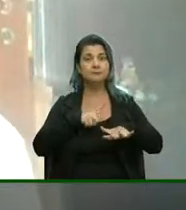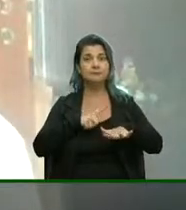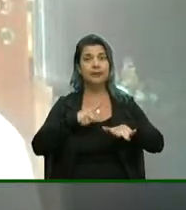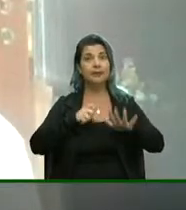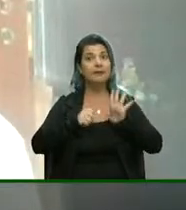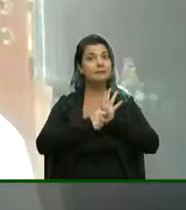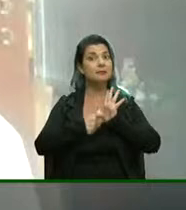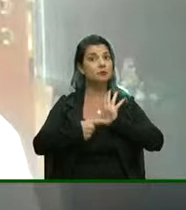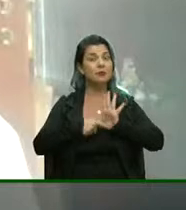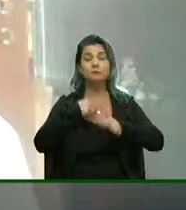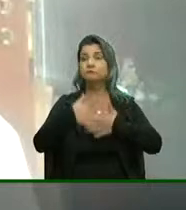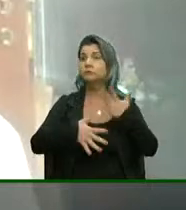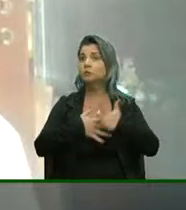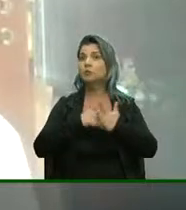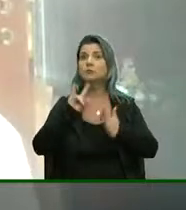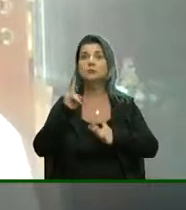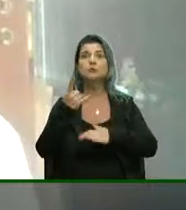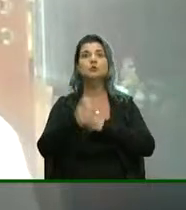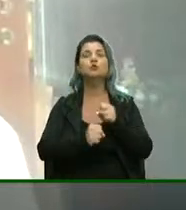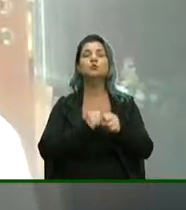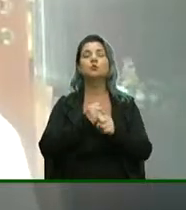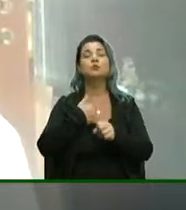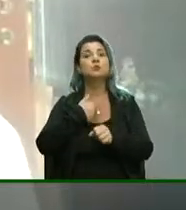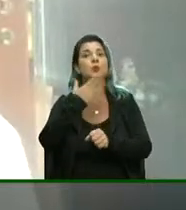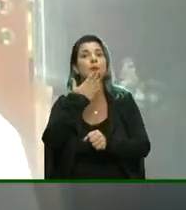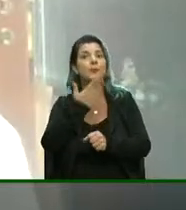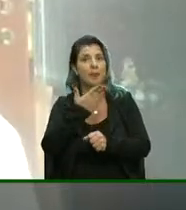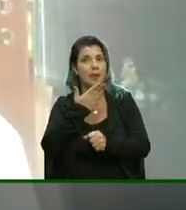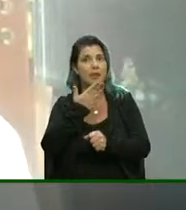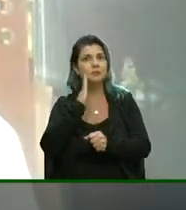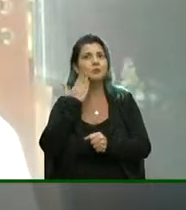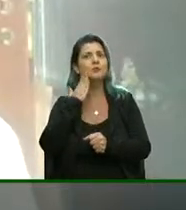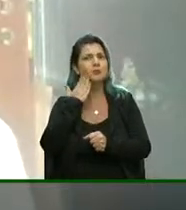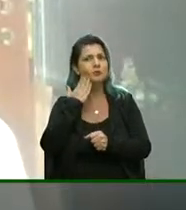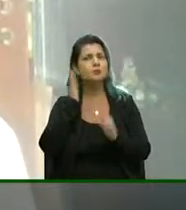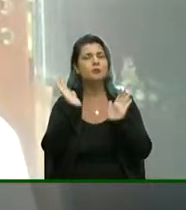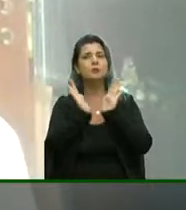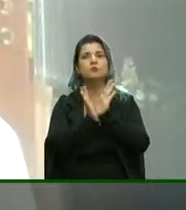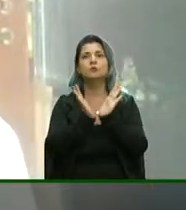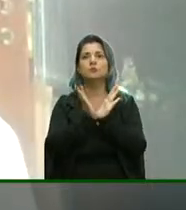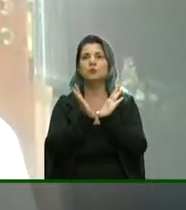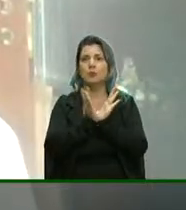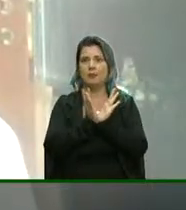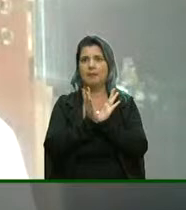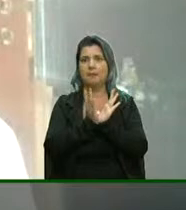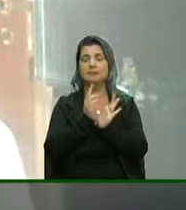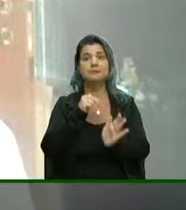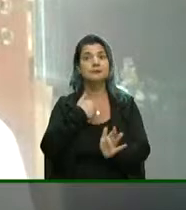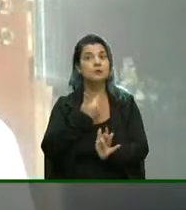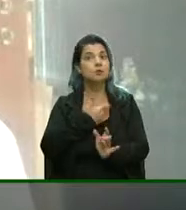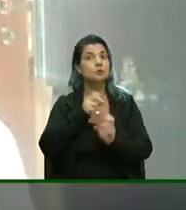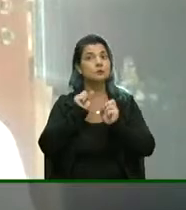esses últimos anos, eu solicito a compreensão dos colegas que possamos